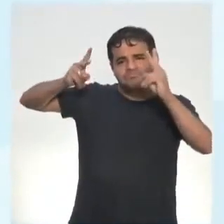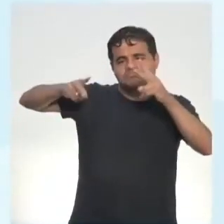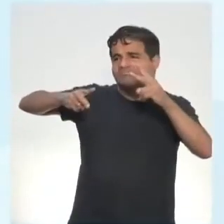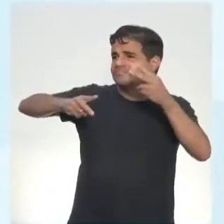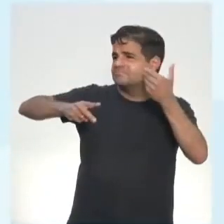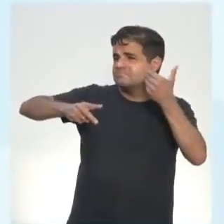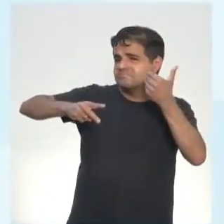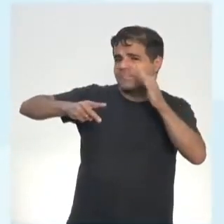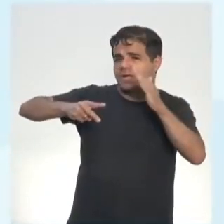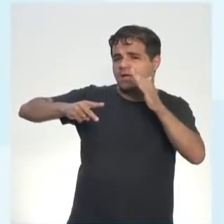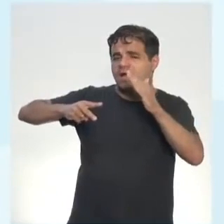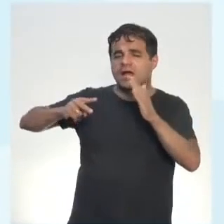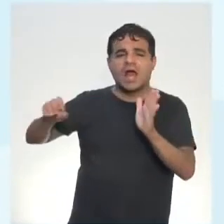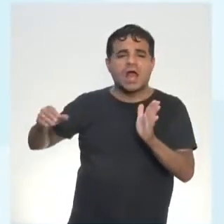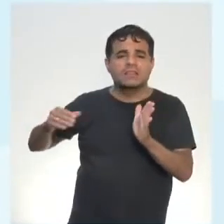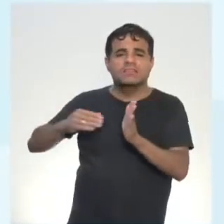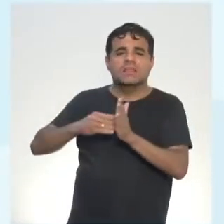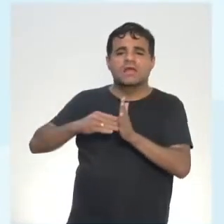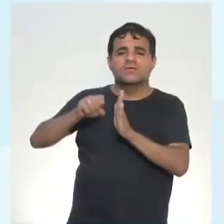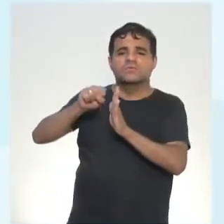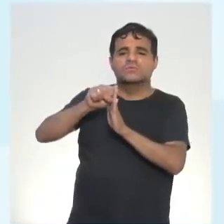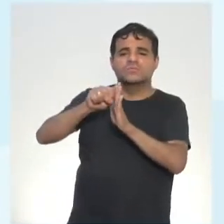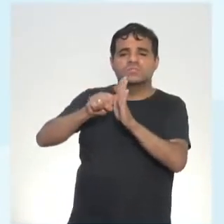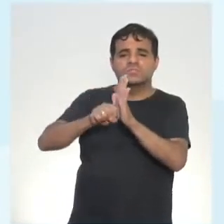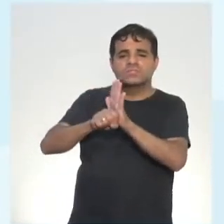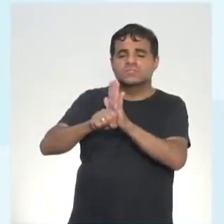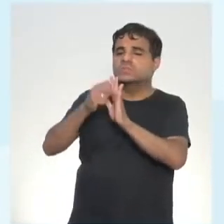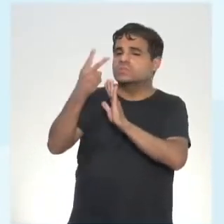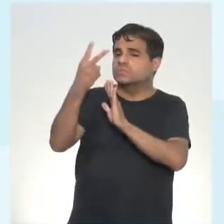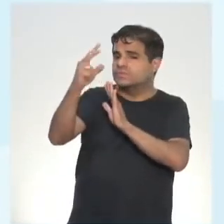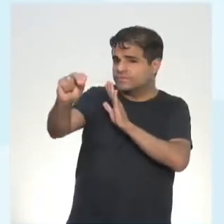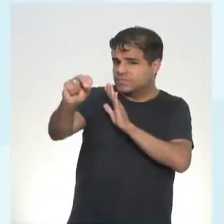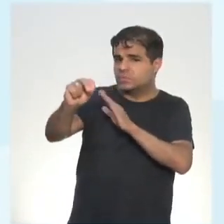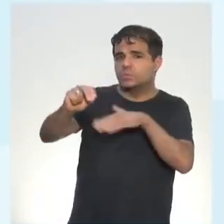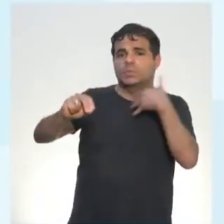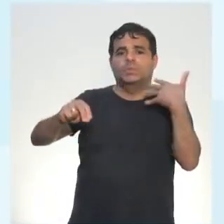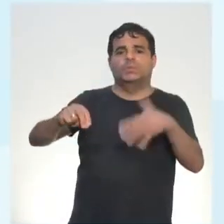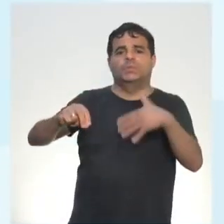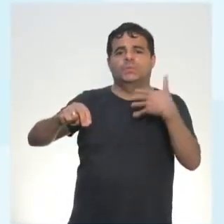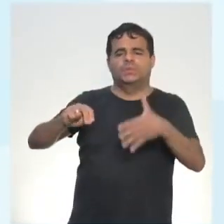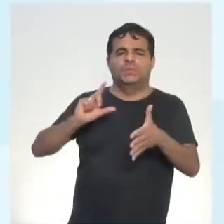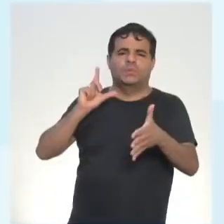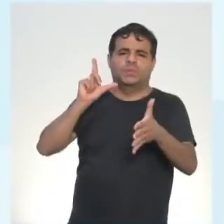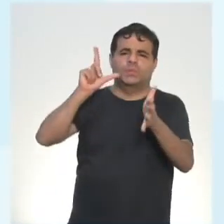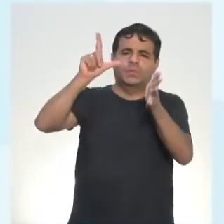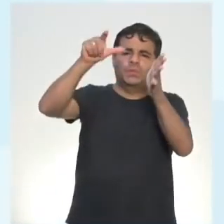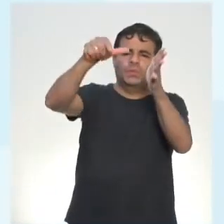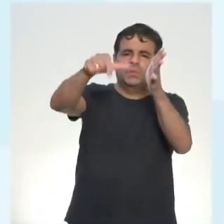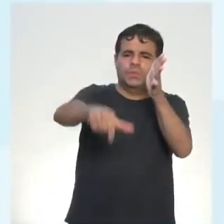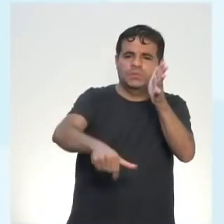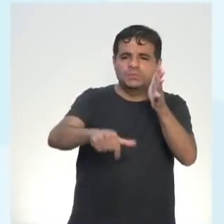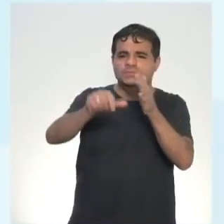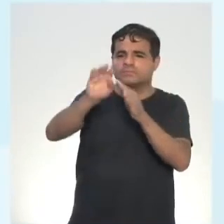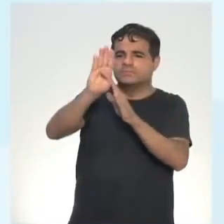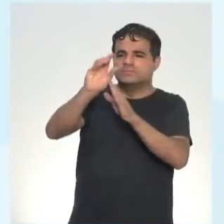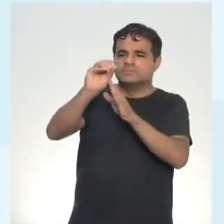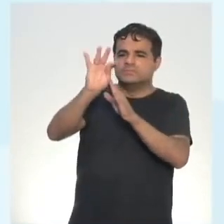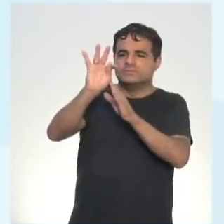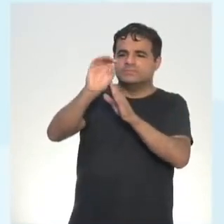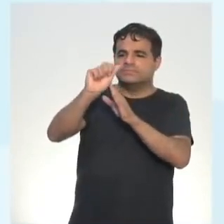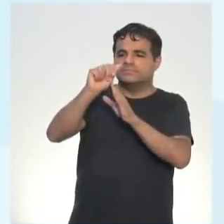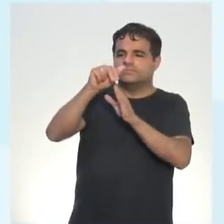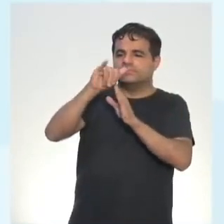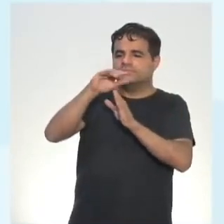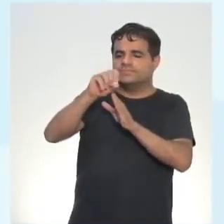ignorado aí até o século XX. Olha só, bastante tempo, né? Bastante tempo. E aí, olha, botânicos na época,